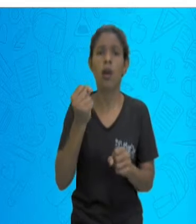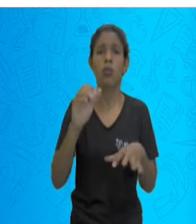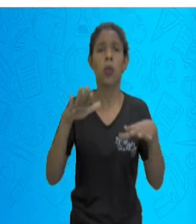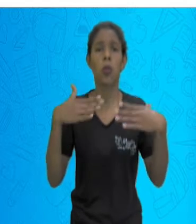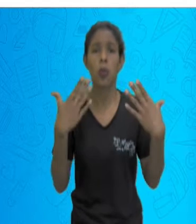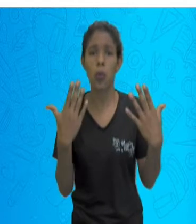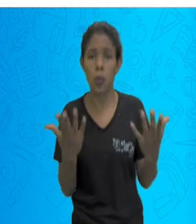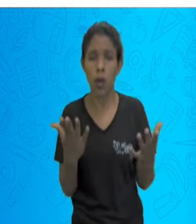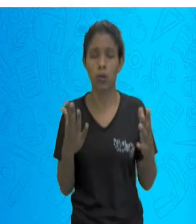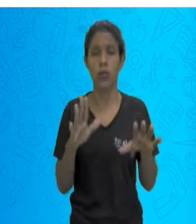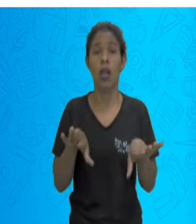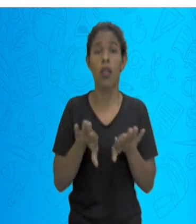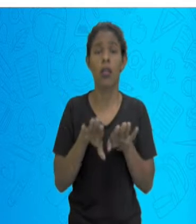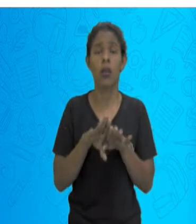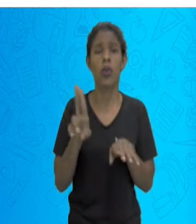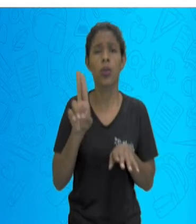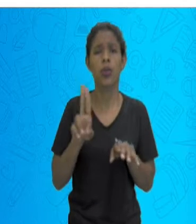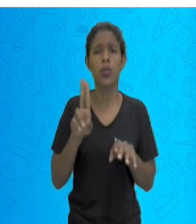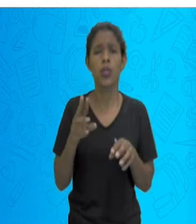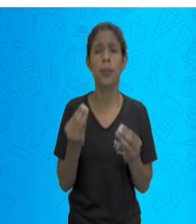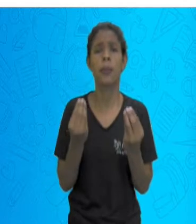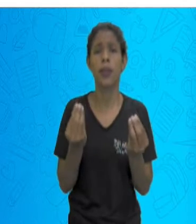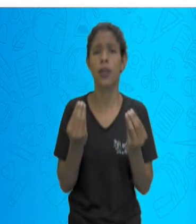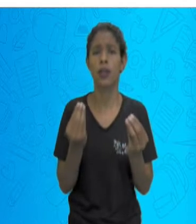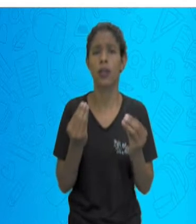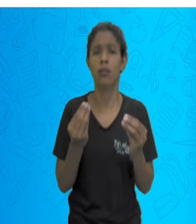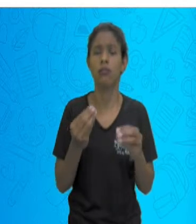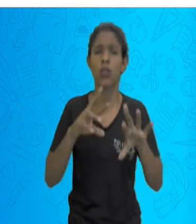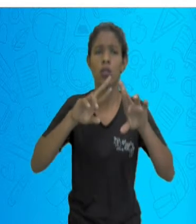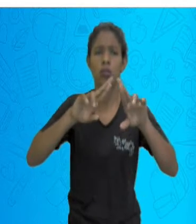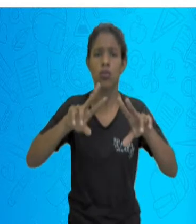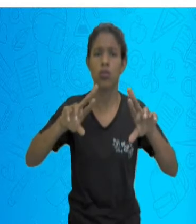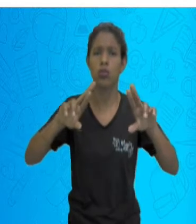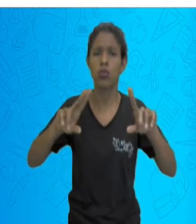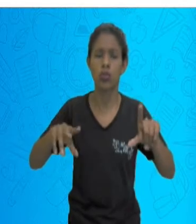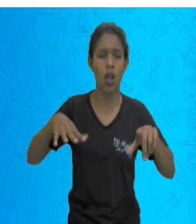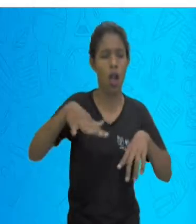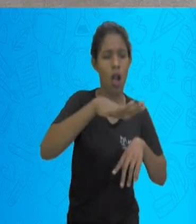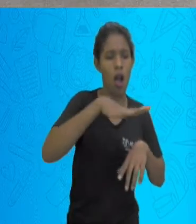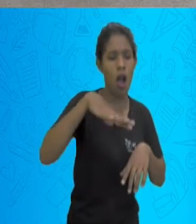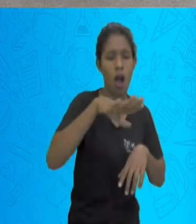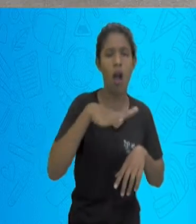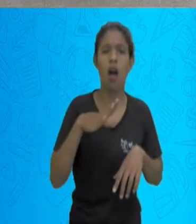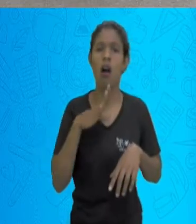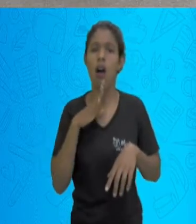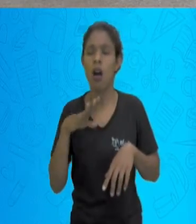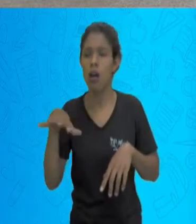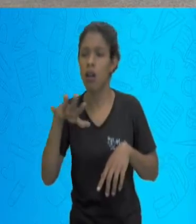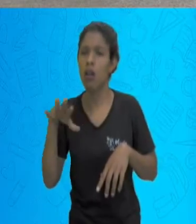eles podem ser usados de diversas formas e em diferentes áreas do conhecimento.